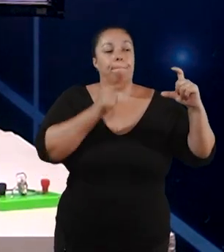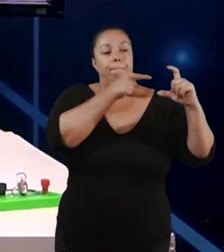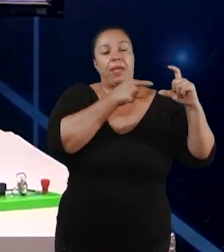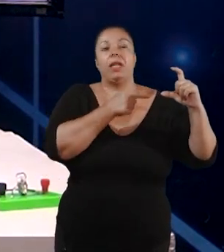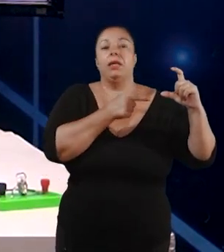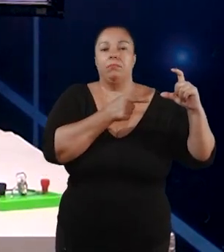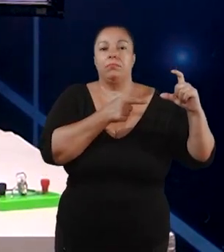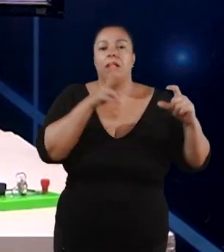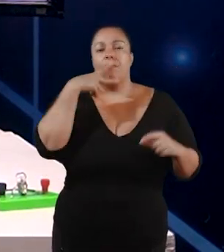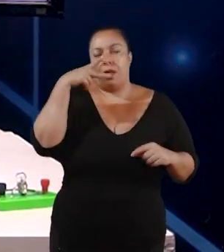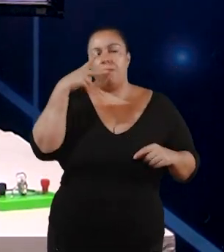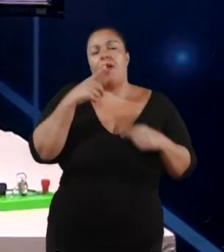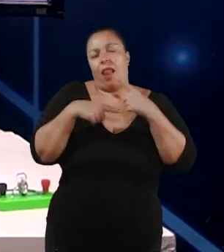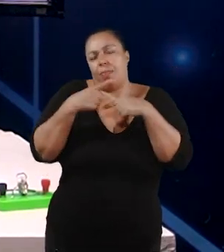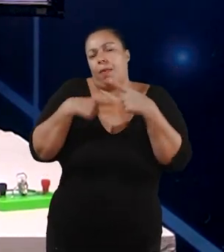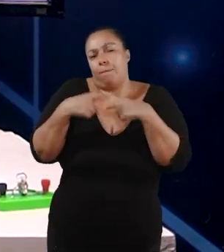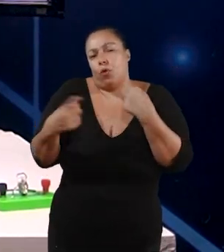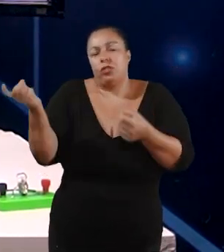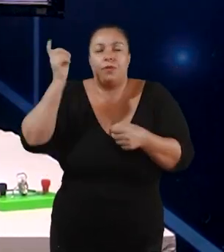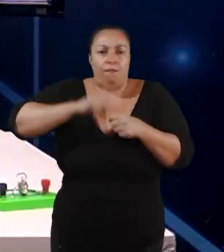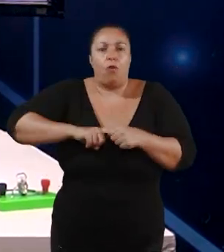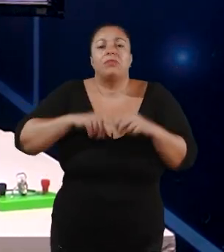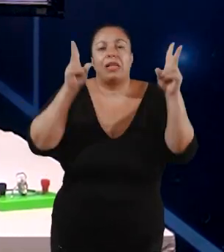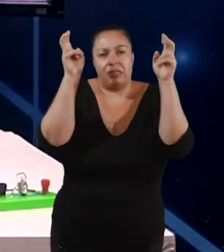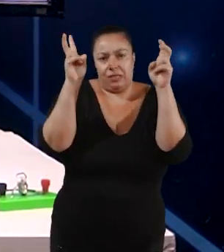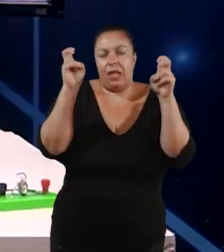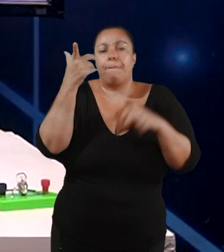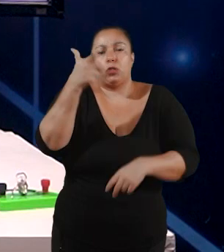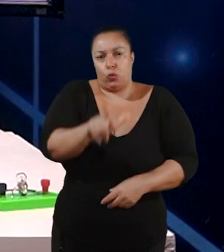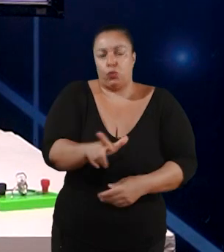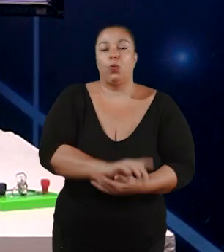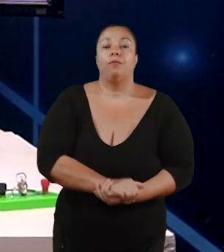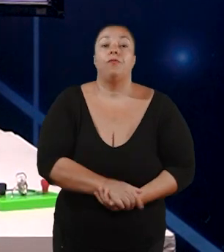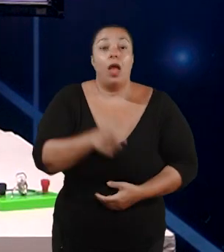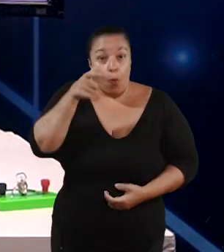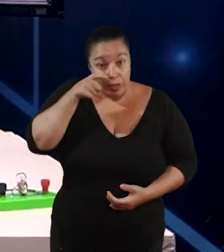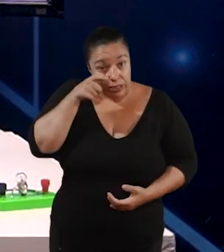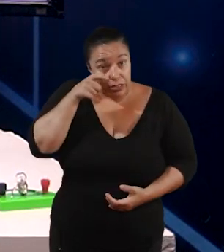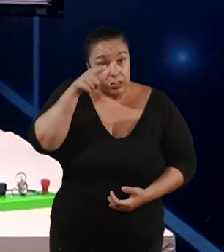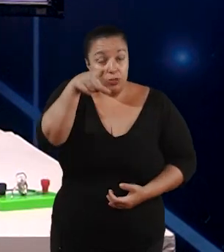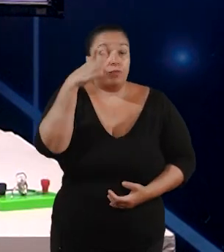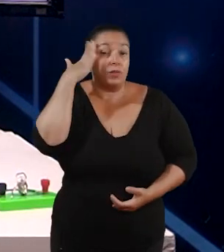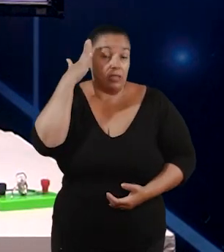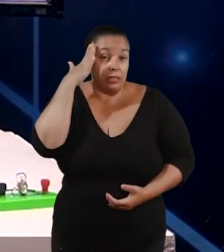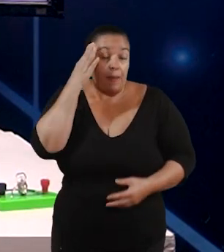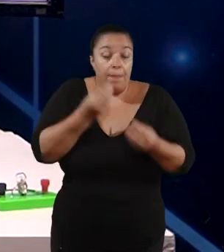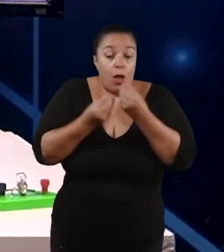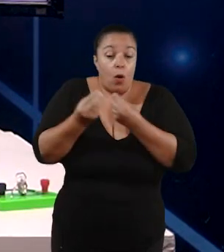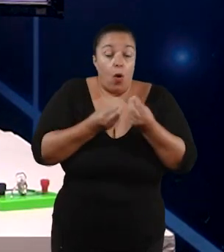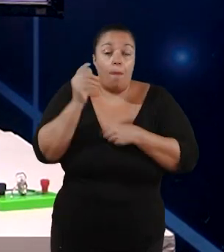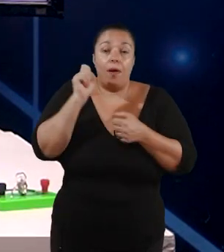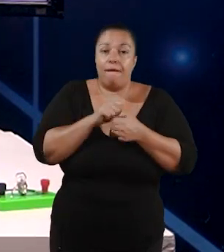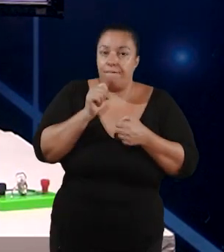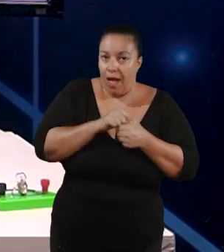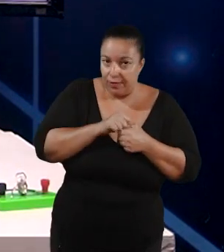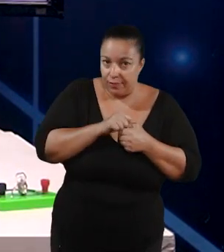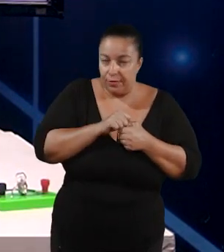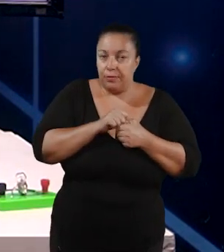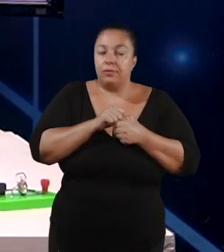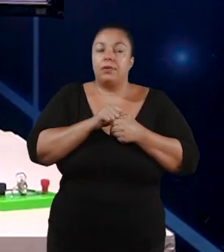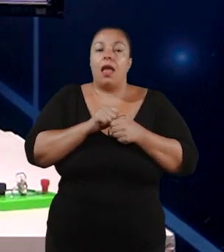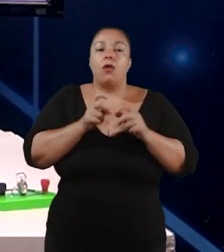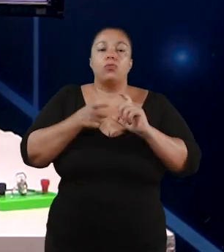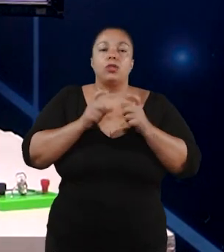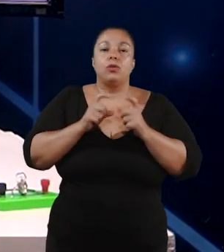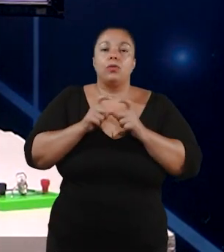nós vamos falar mais para frente, nós vamos voltar a falar nesse assunto de novo. O interessante é você saber como é que se monta um circuito elétrico simples,